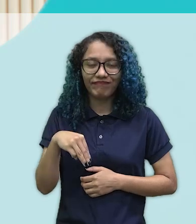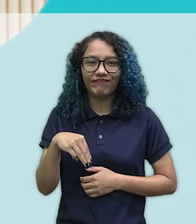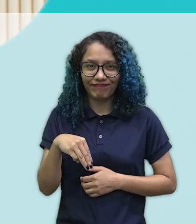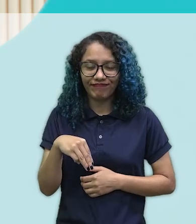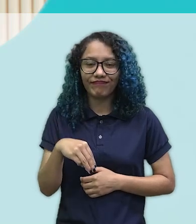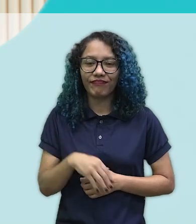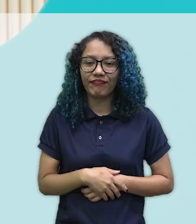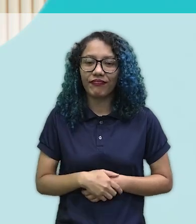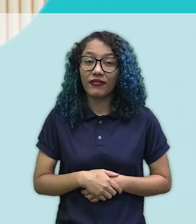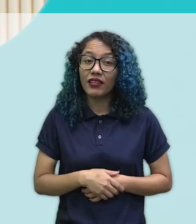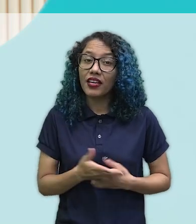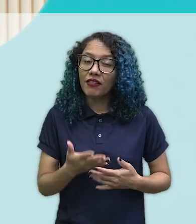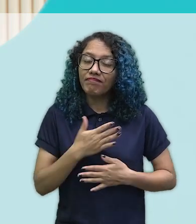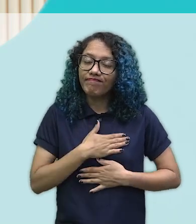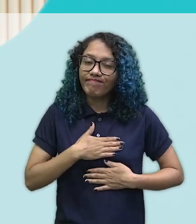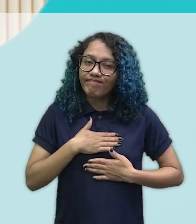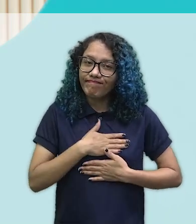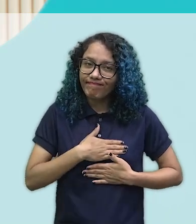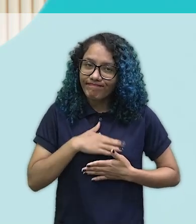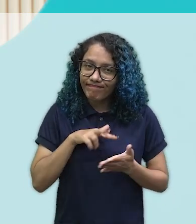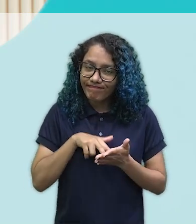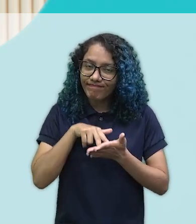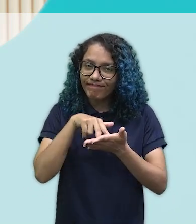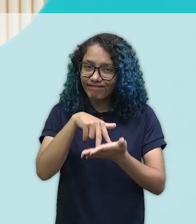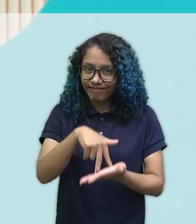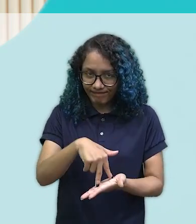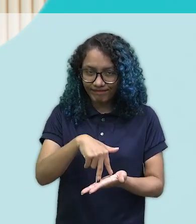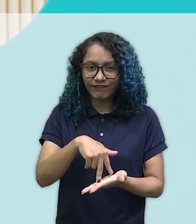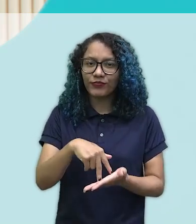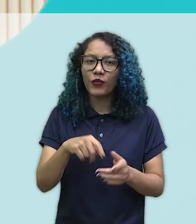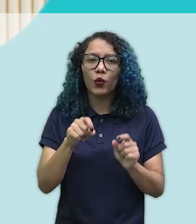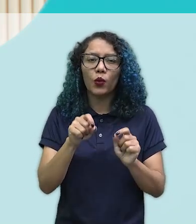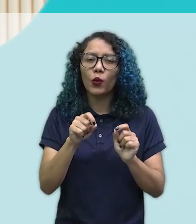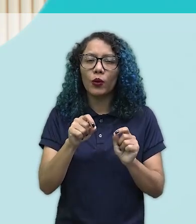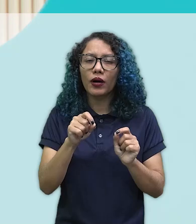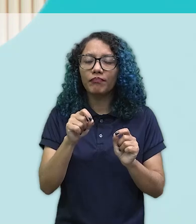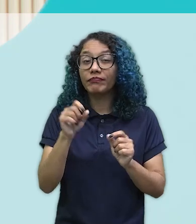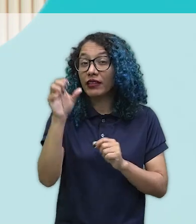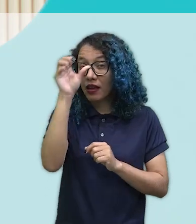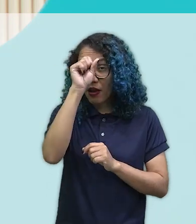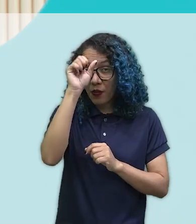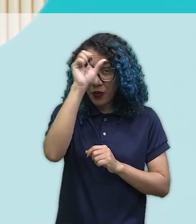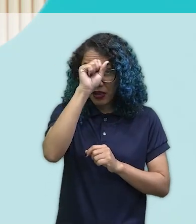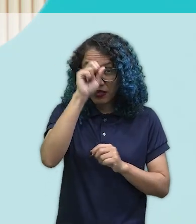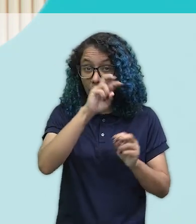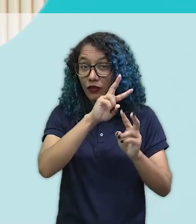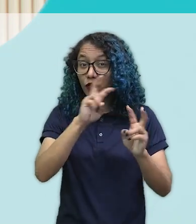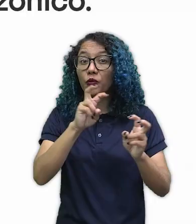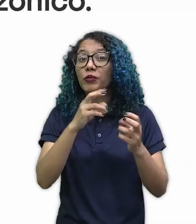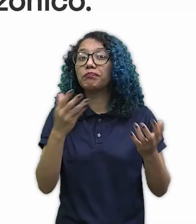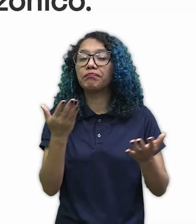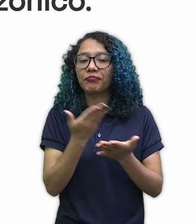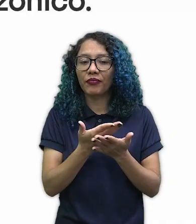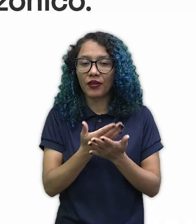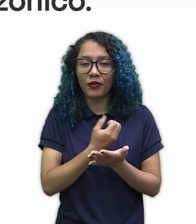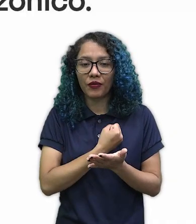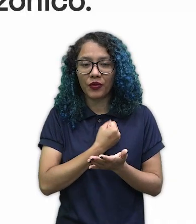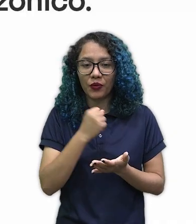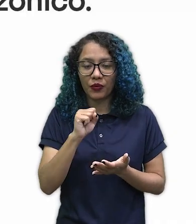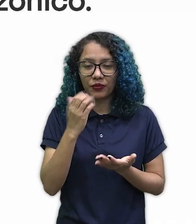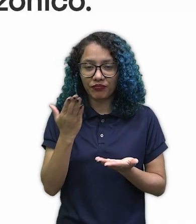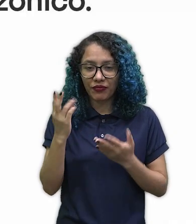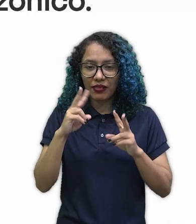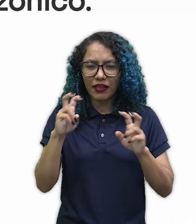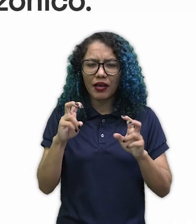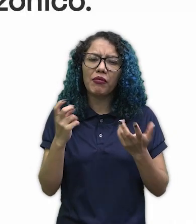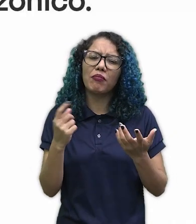Raoni e é com grande satisfação que estamos aqui para aprender na aula 8, com o objeto de